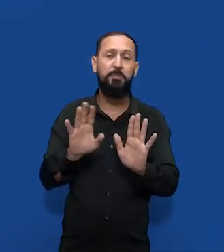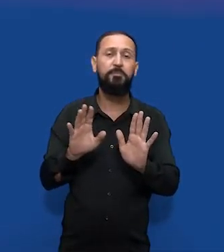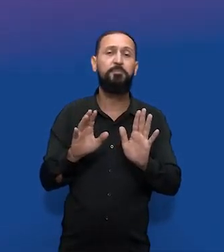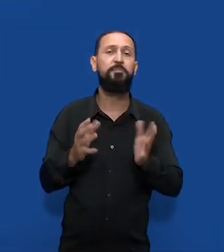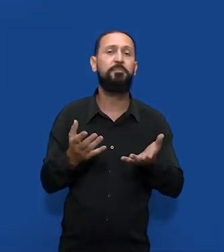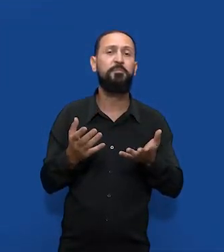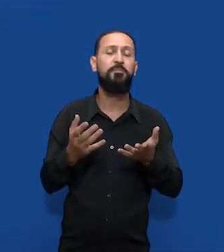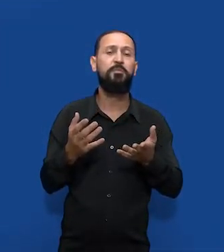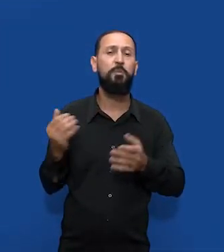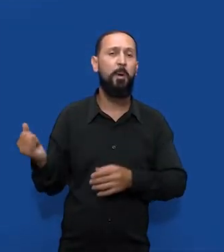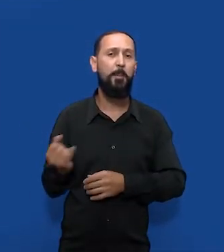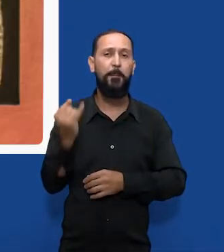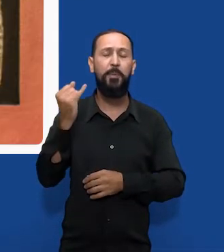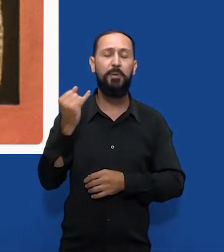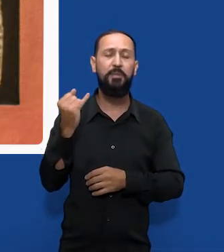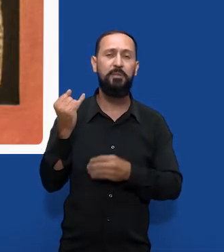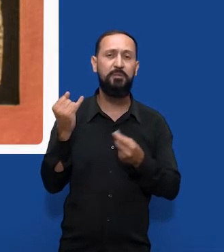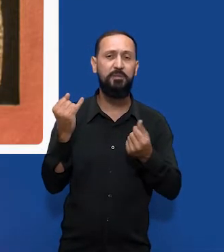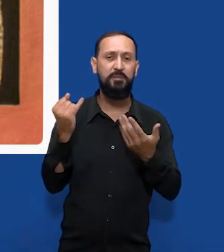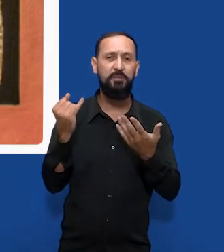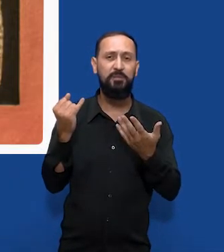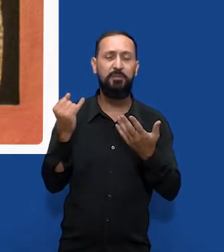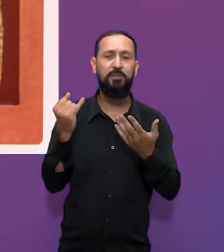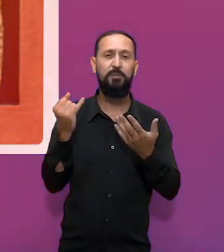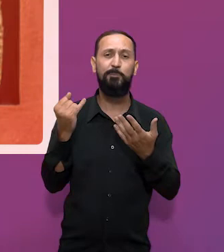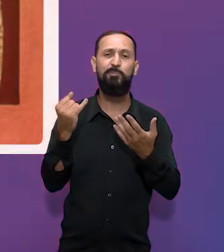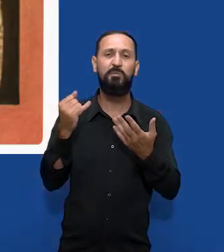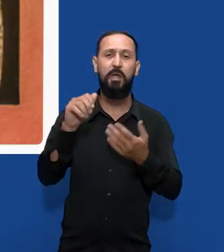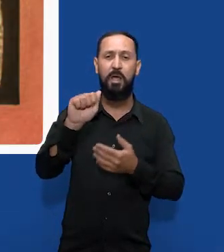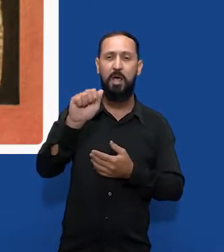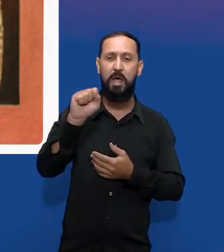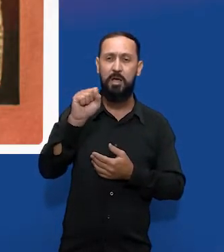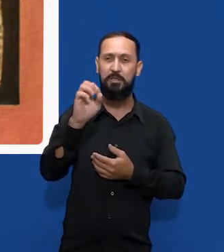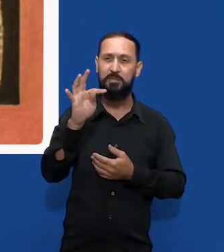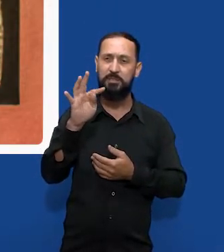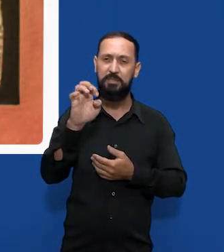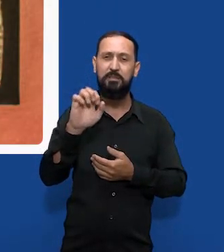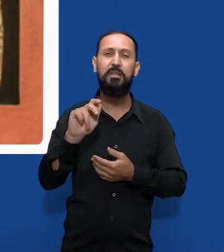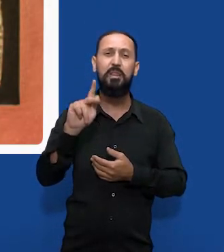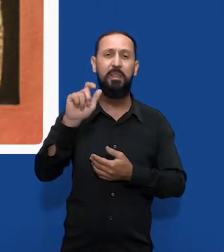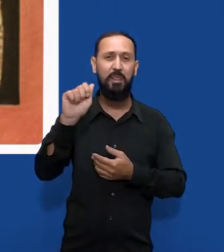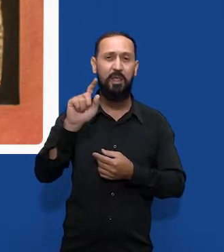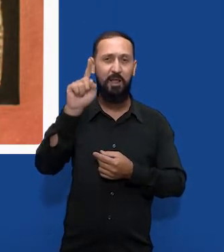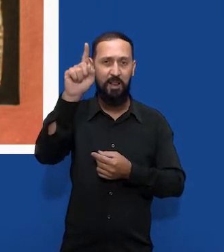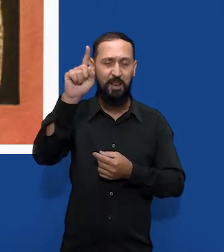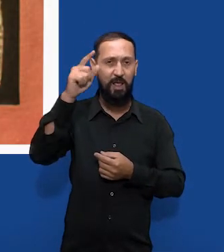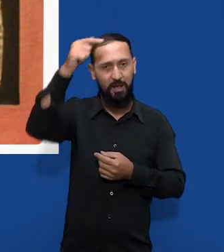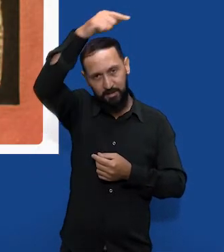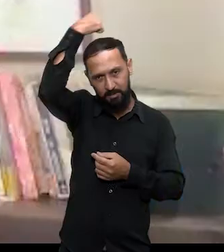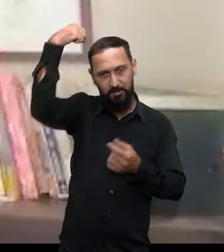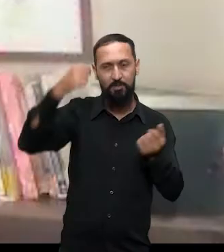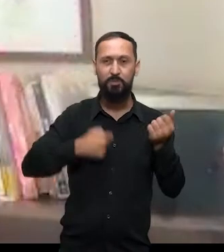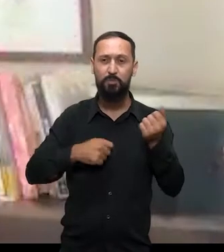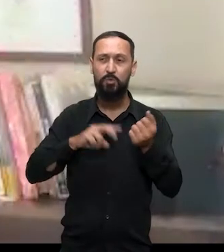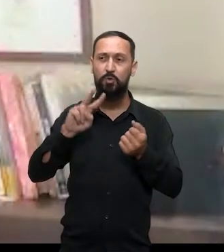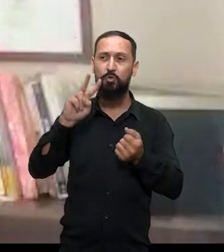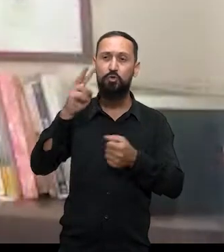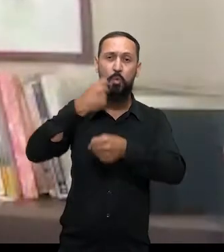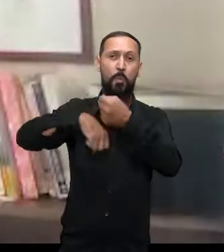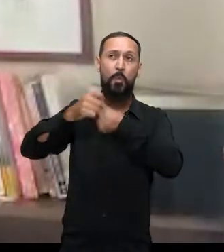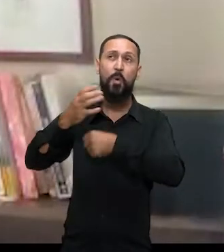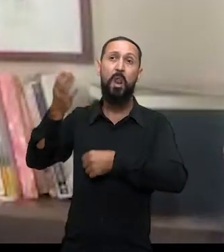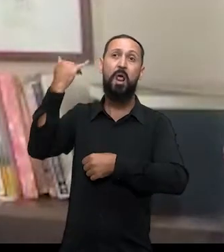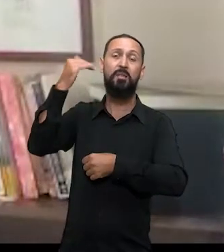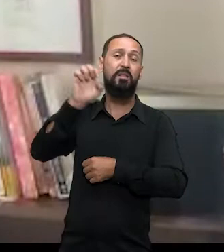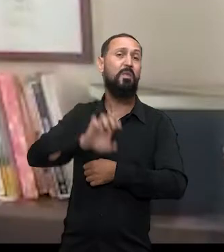figurativa, de uma importância assim, asteca no México e de comunidades de 2, 3 mil anos atrás na